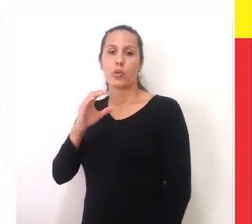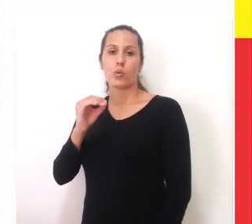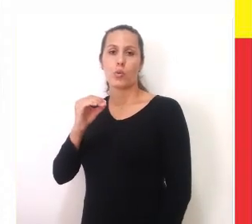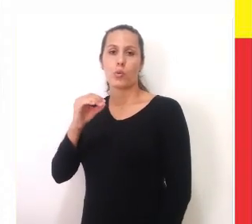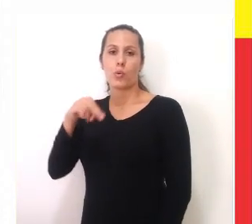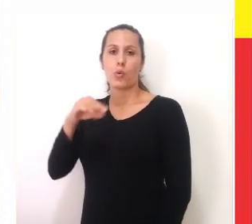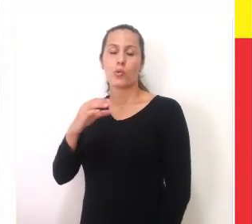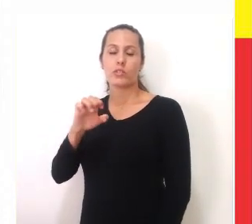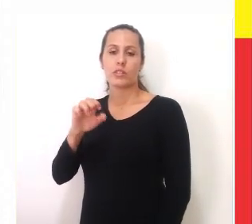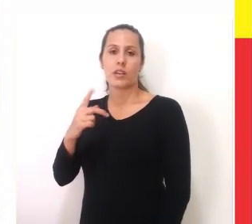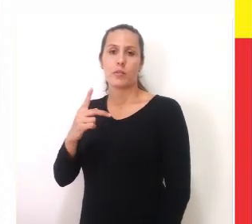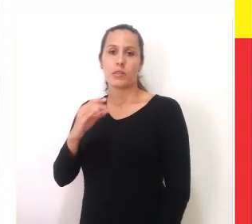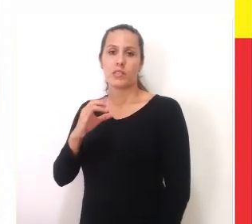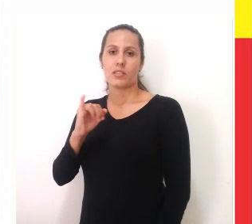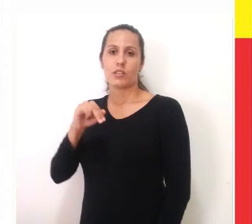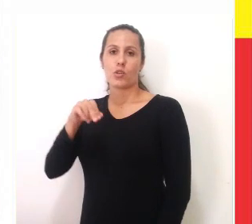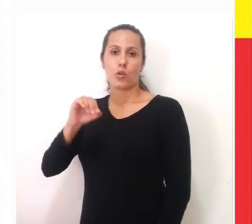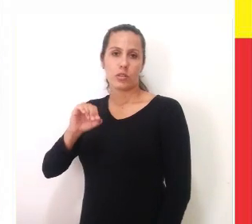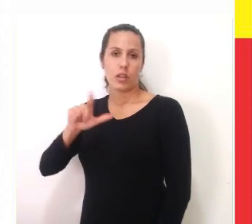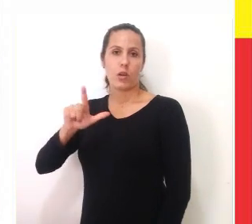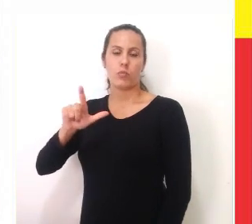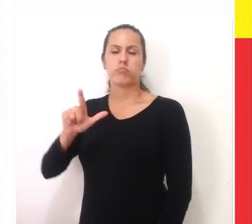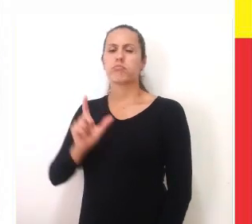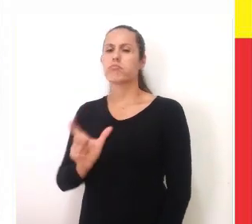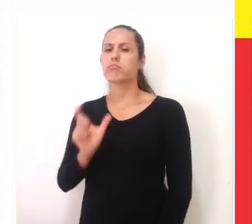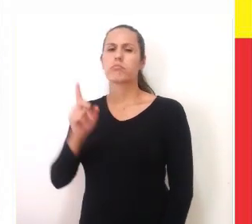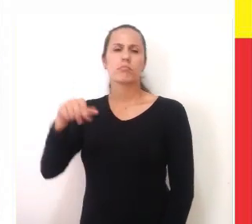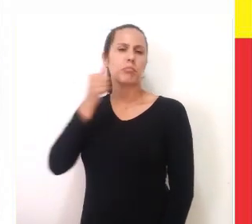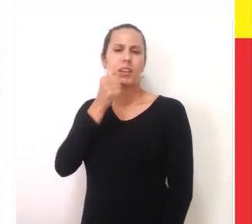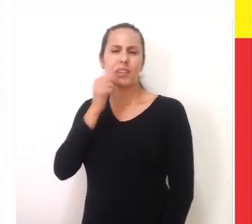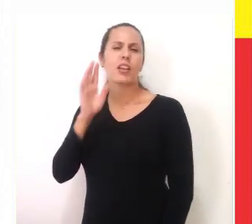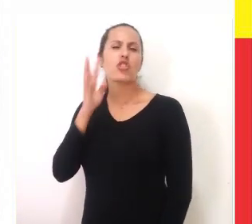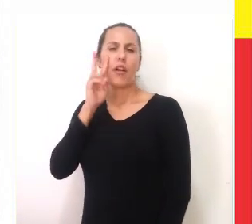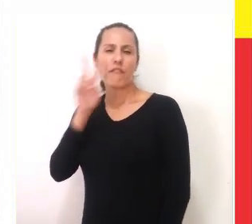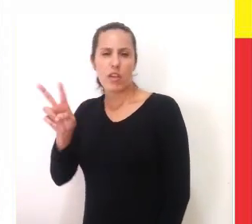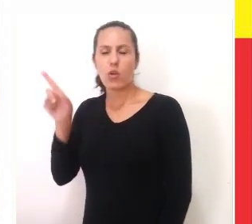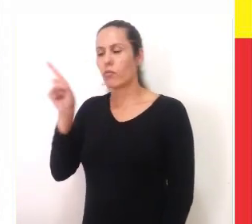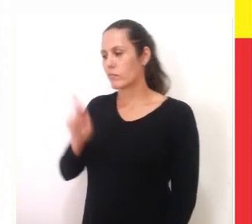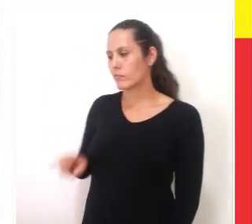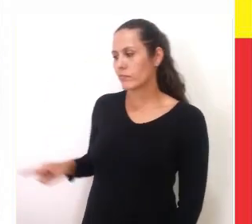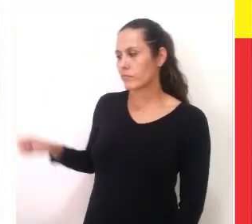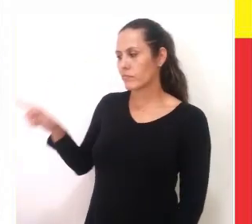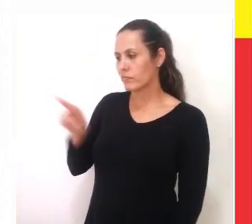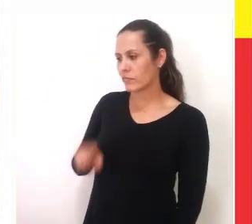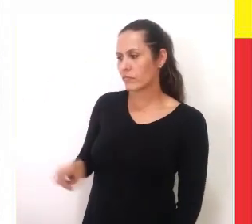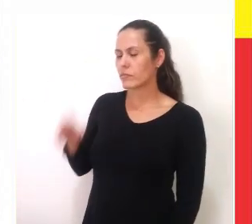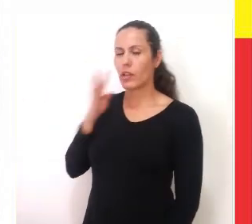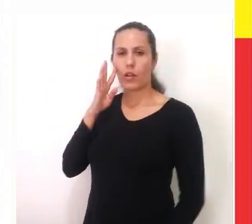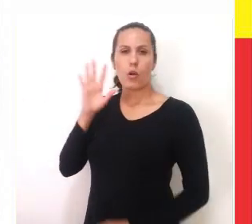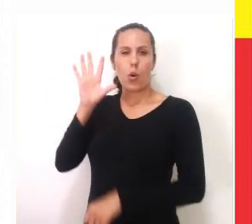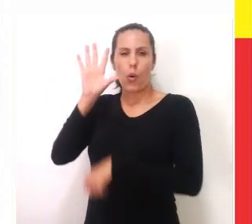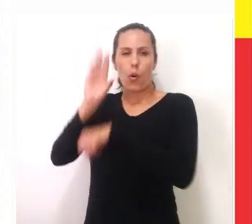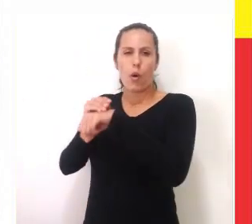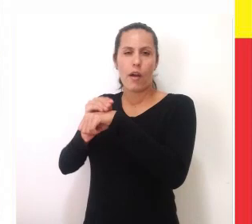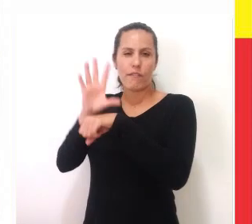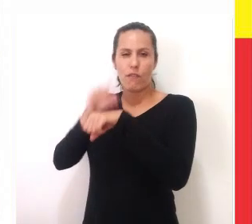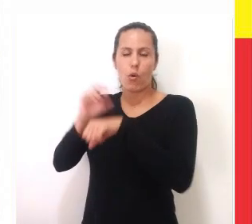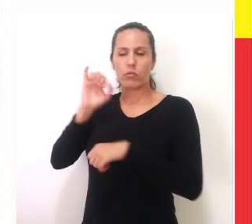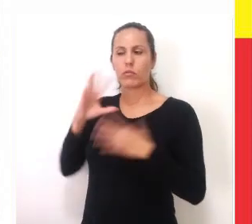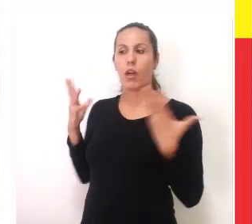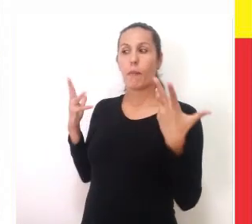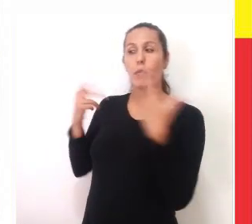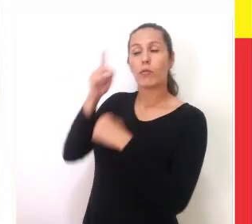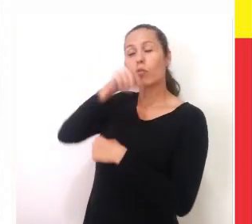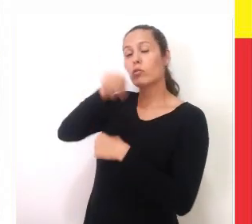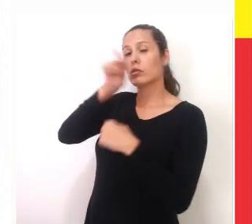orais anticoncepcionais. Toda garota já viu essa pílula, já viu essa cartela? Vejam